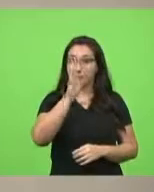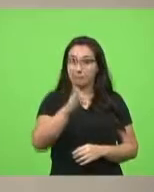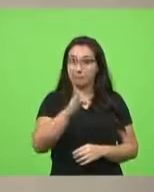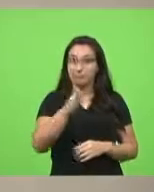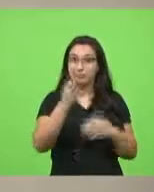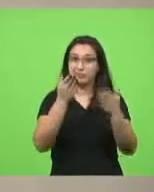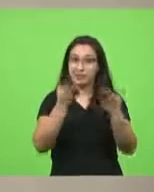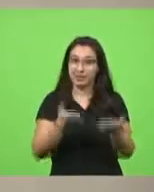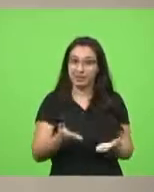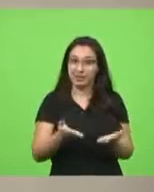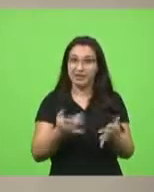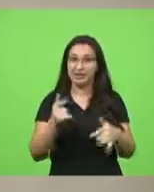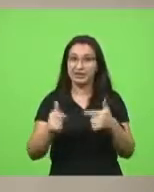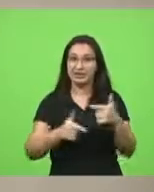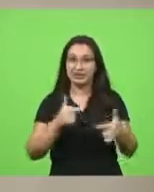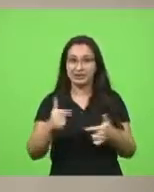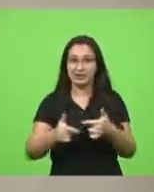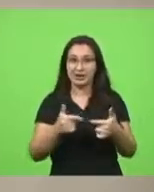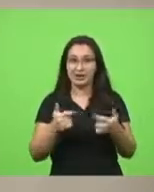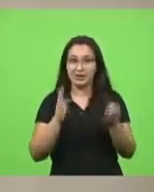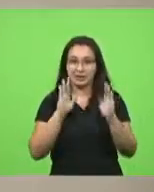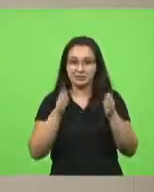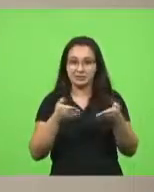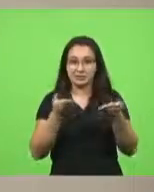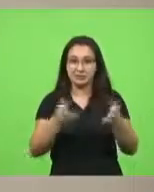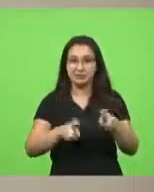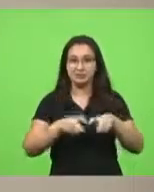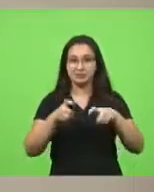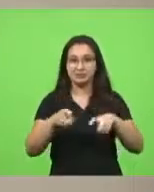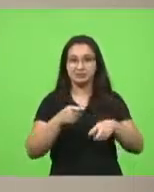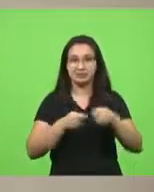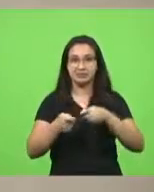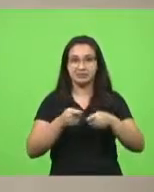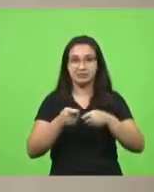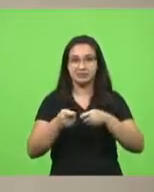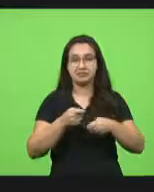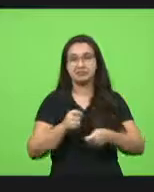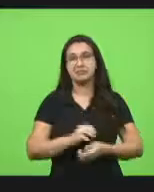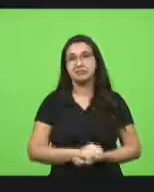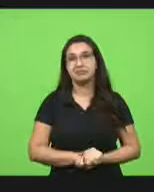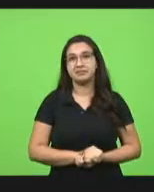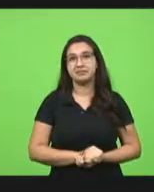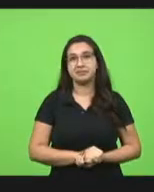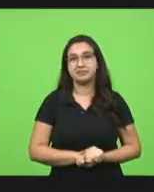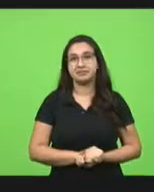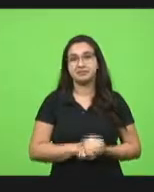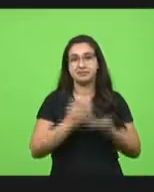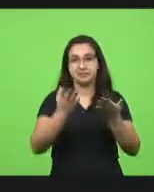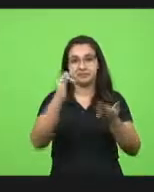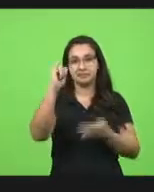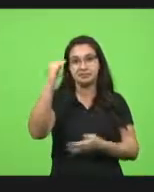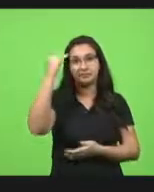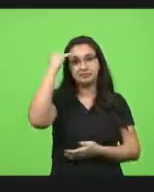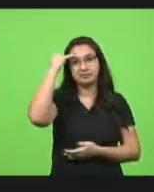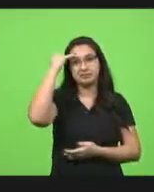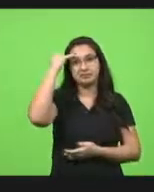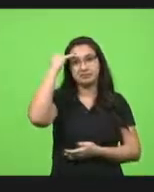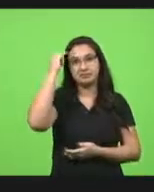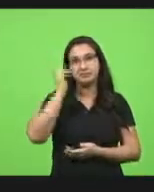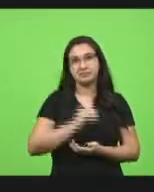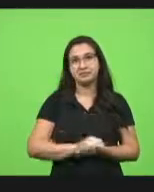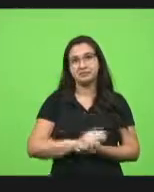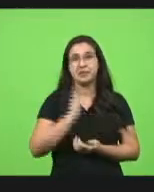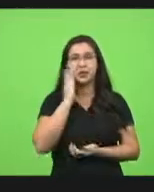ligados ao agronegócio catarinense. Com a palavra o deputado José Milton Schaefer. Presidente, eu sei que o horário já está adiantado, mas quero